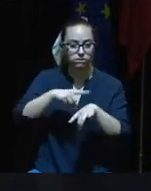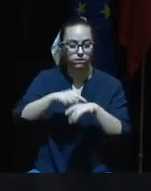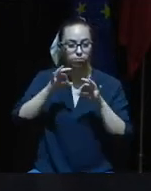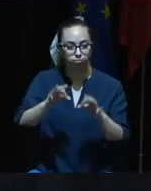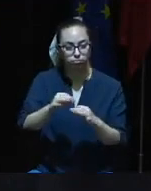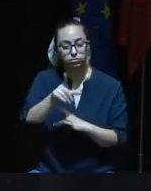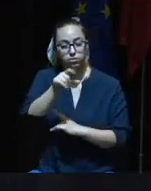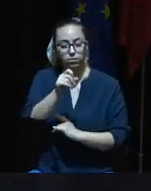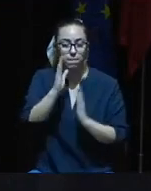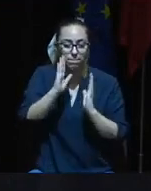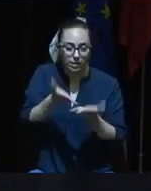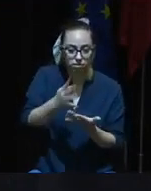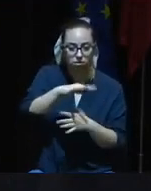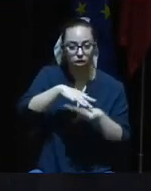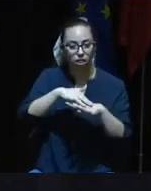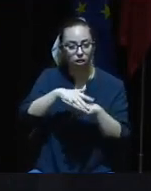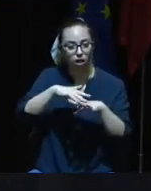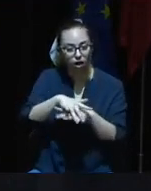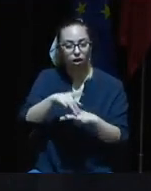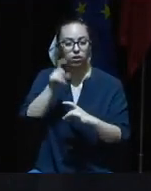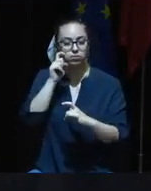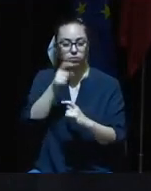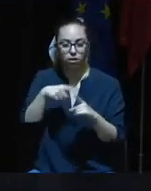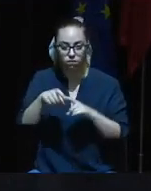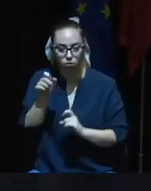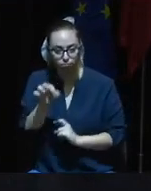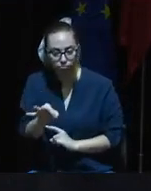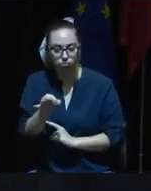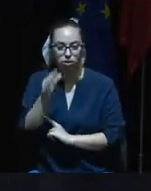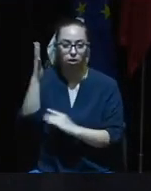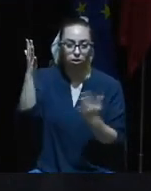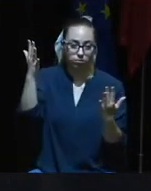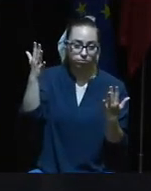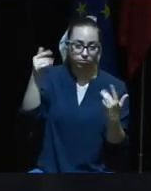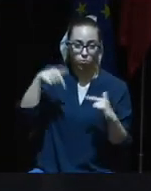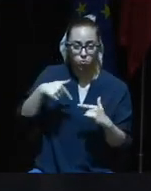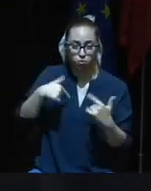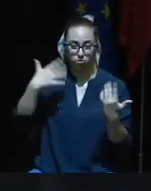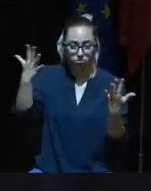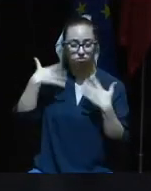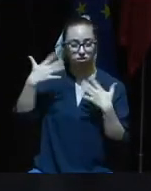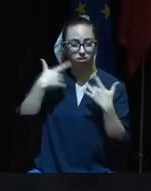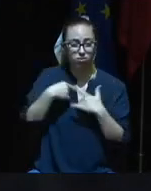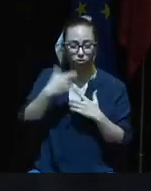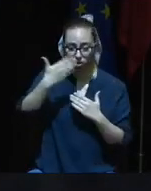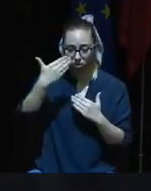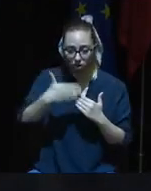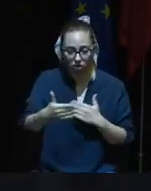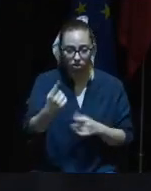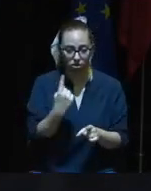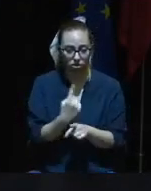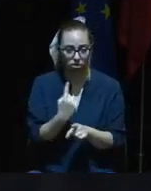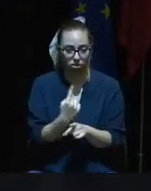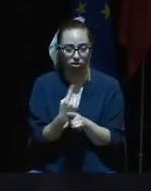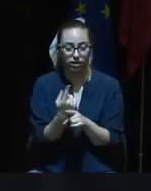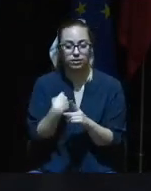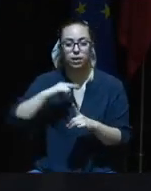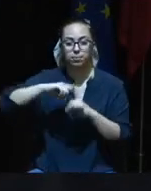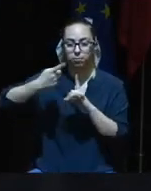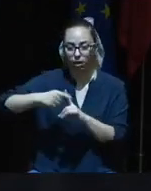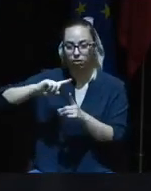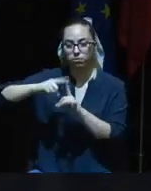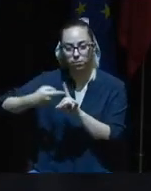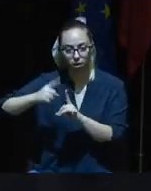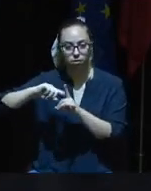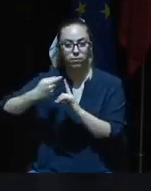de uma rede de estes refúgios climáticos em Lisboa está muito calor hoje e Continuará a estar nos próximos dias em cada